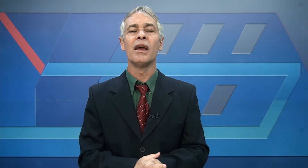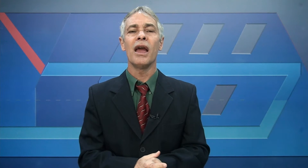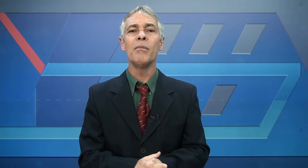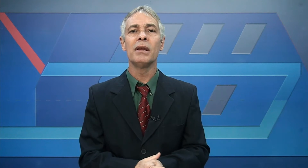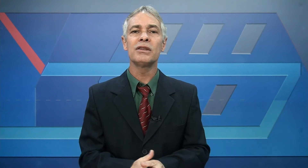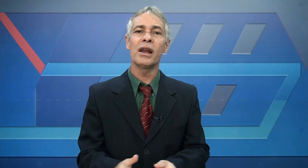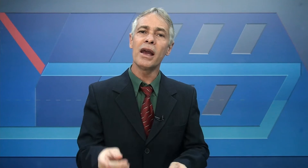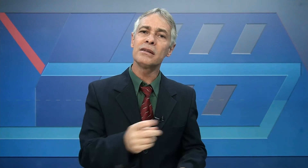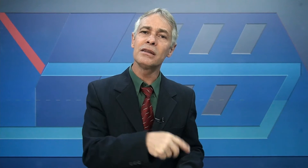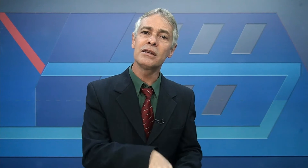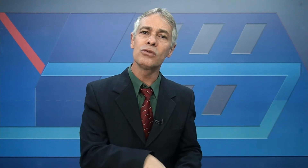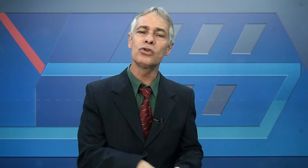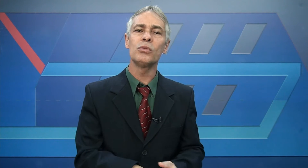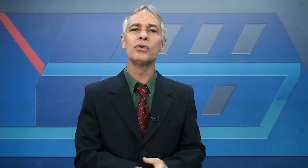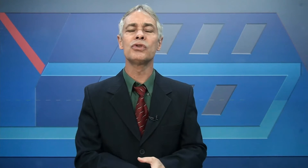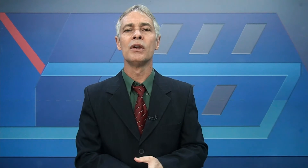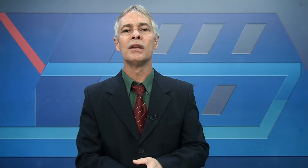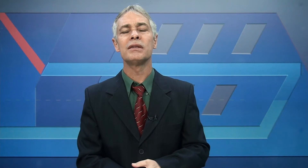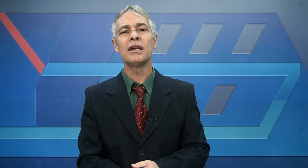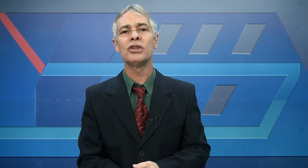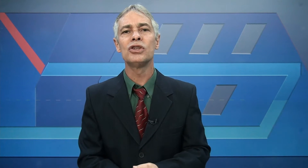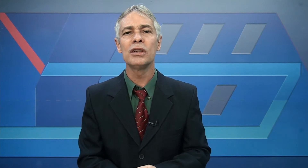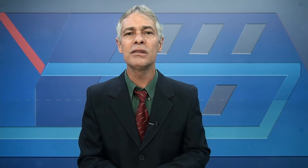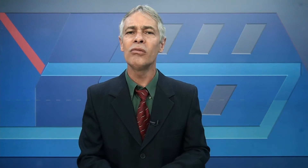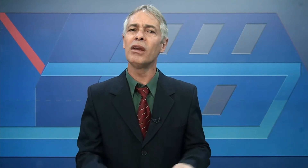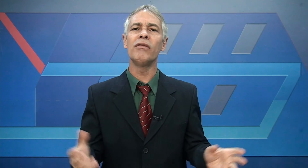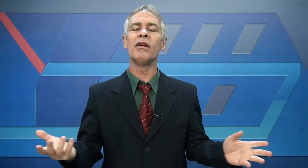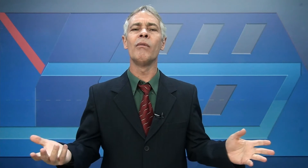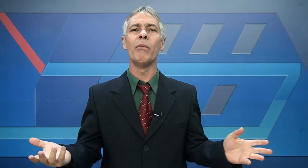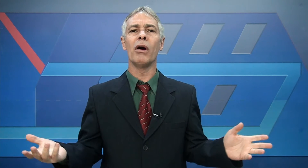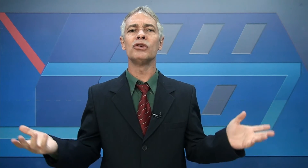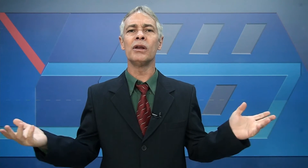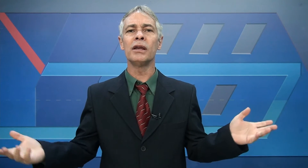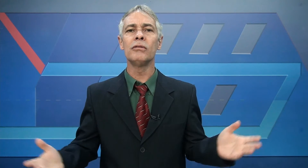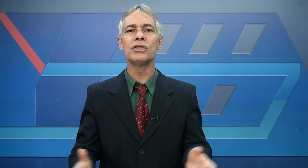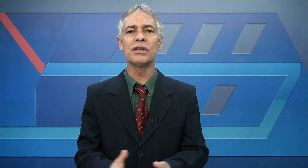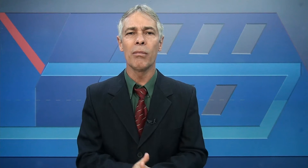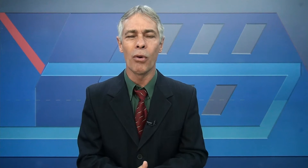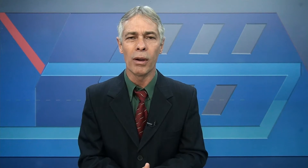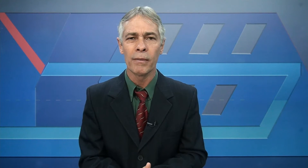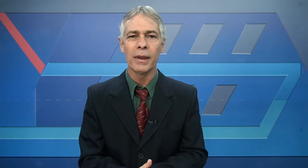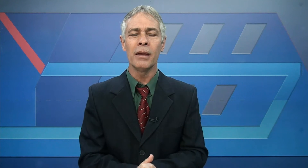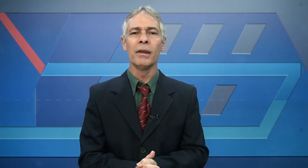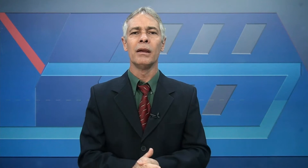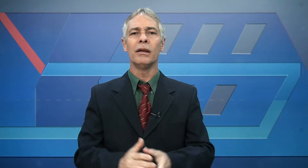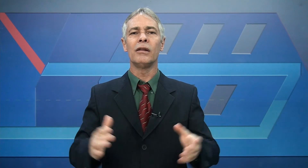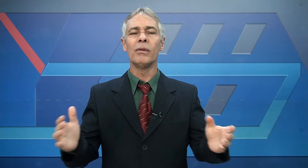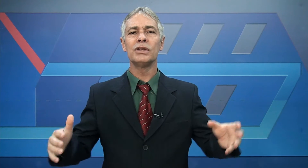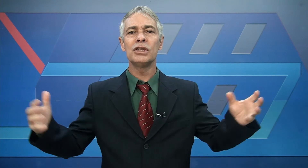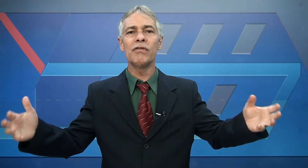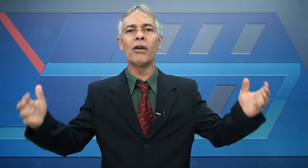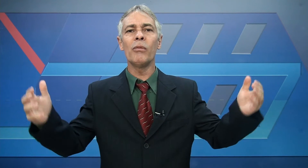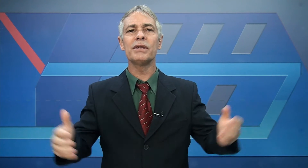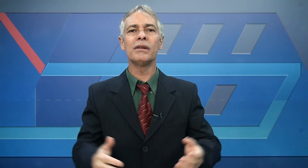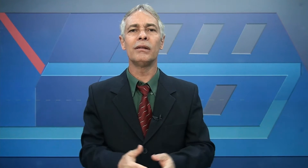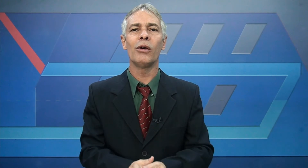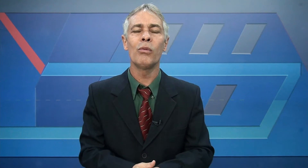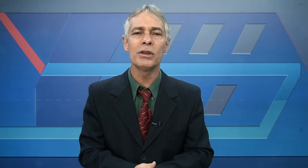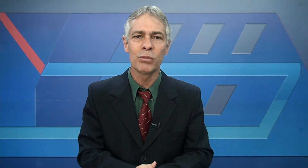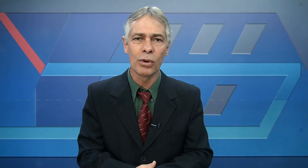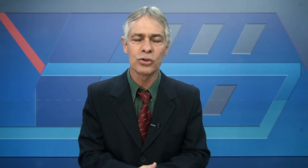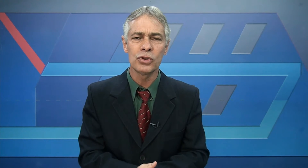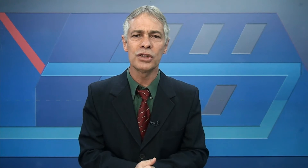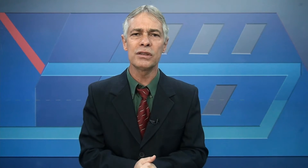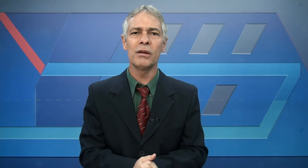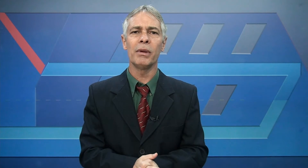cidades em Minas Gerais, nesses últimos 7 dias não teve nenhuma morte. Olha que notícia boa, né? Então a gente vai começando a ter